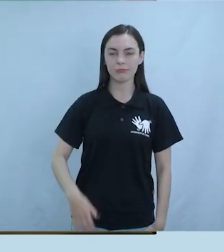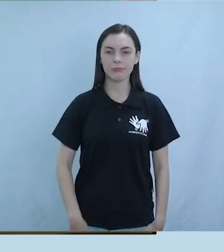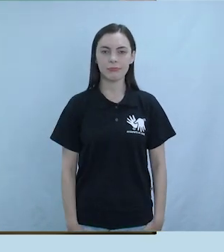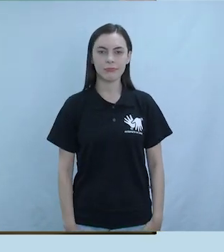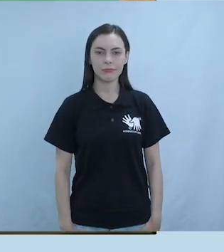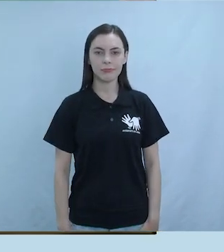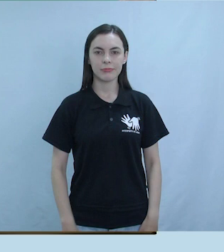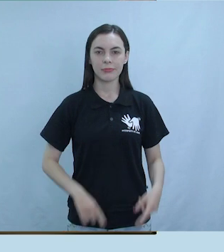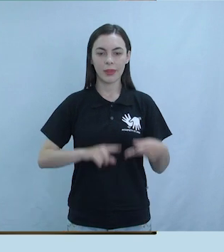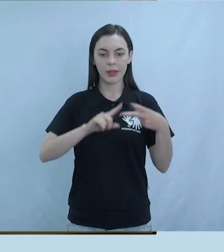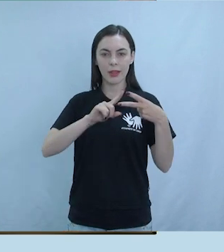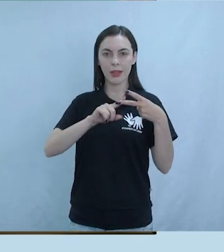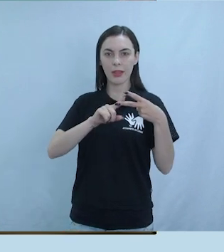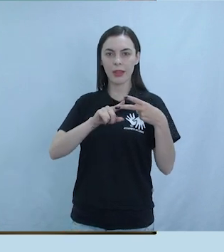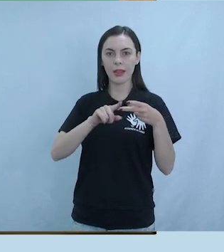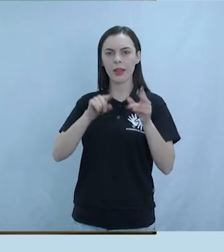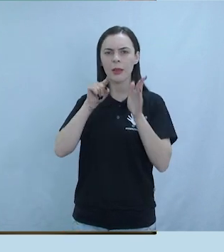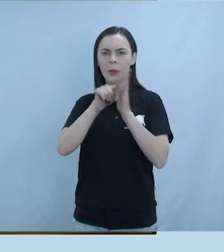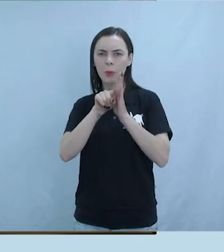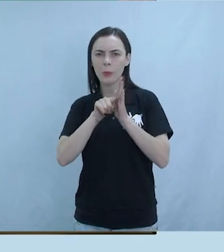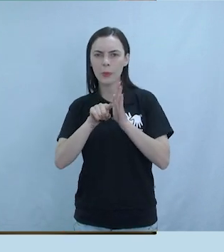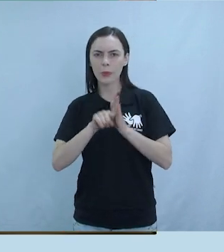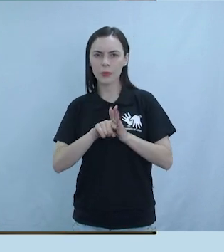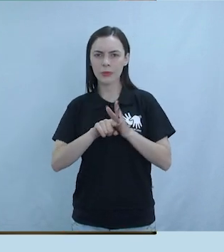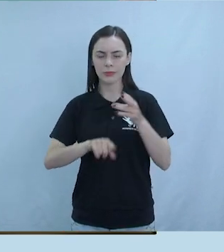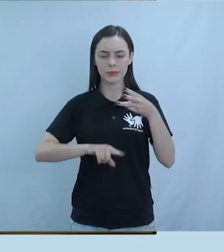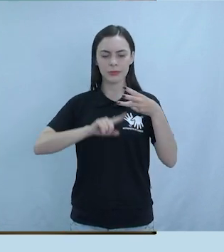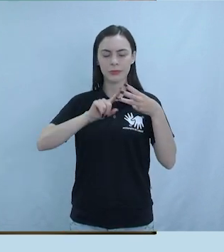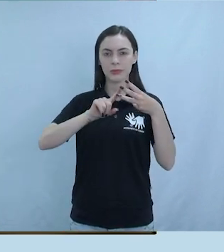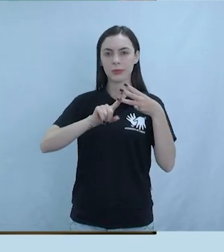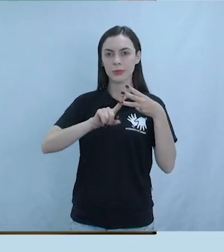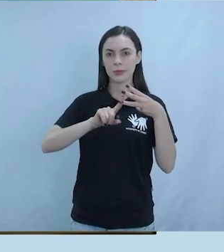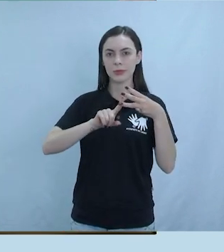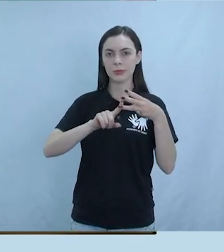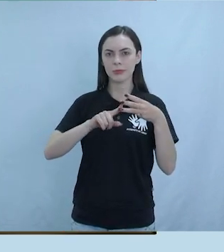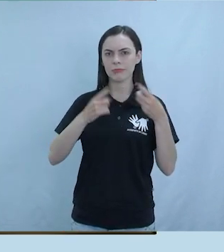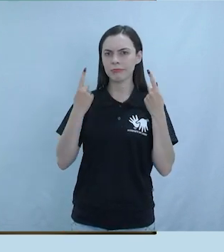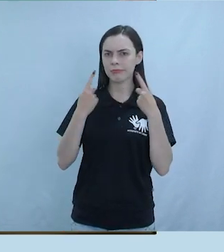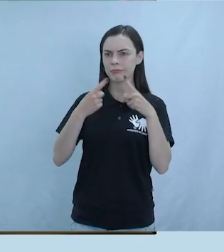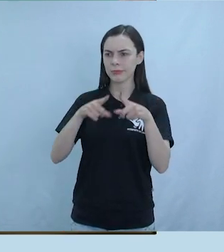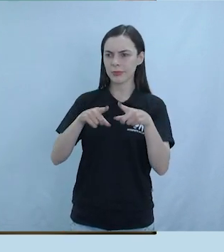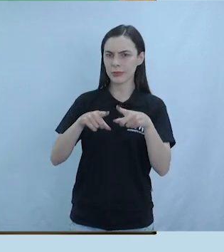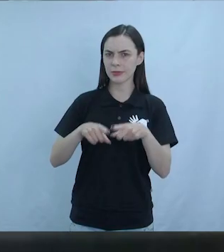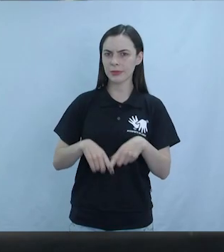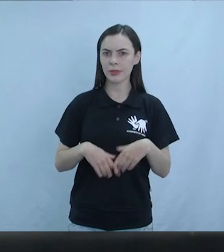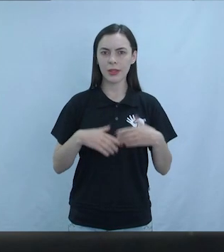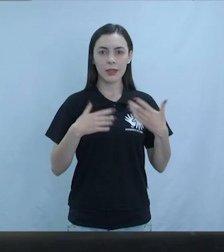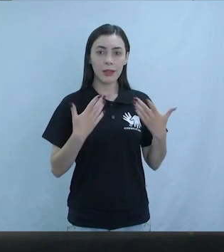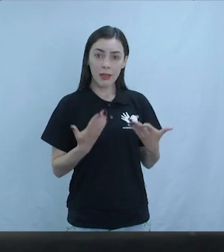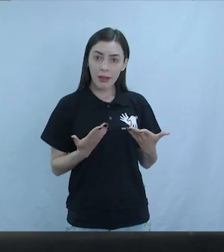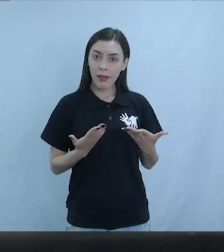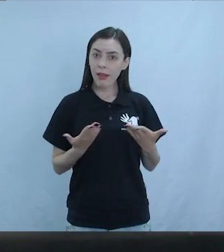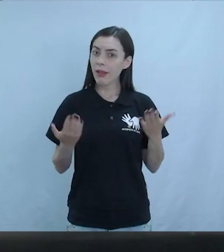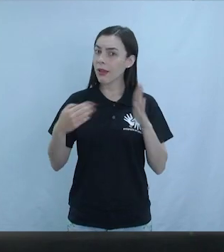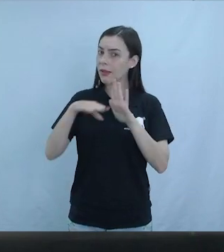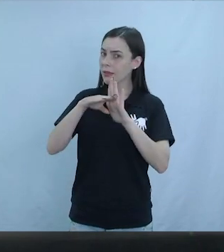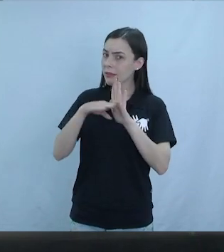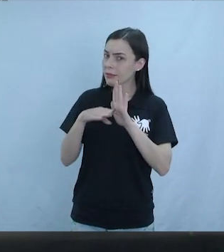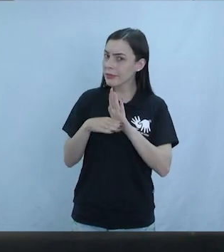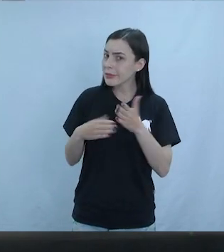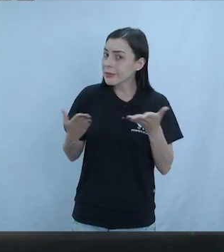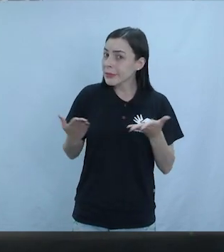Depois, o momento quiz. E um desafio. Pois é, essa é a nossa